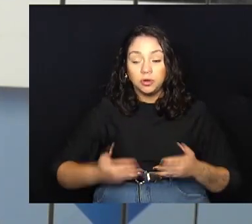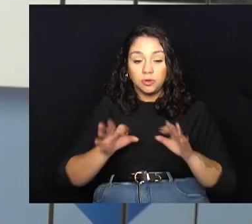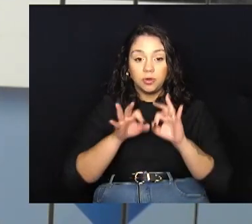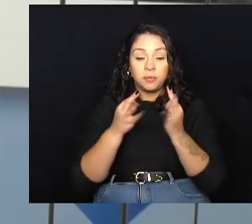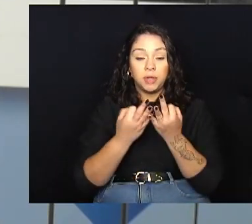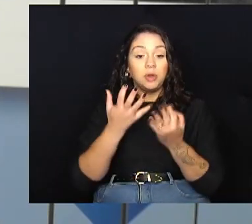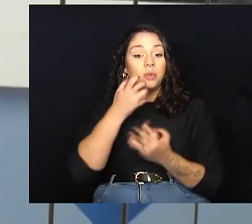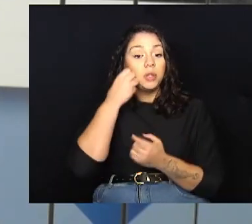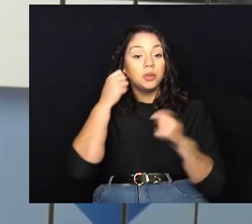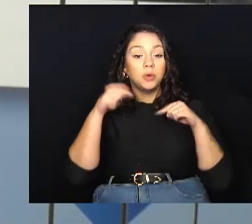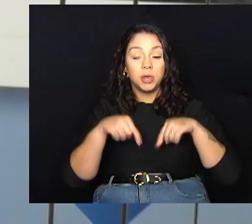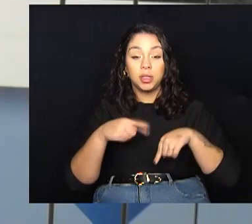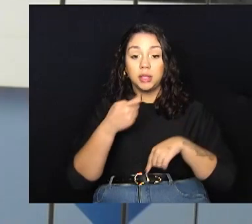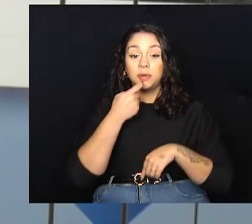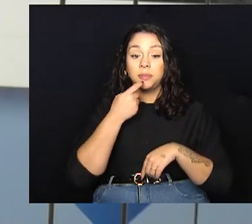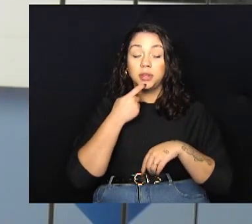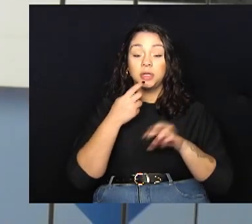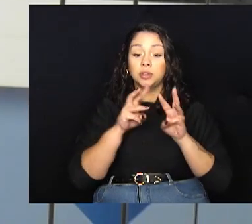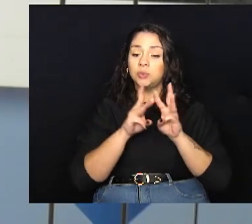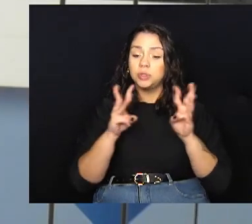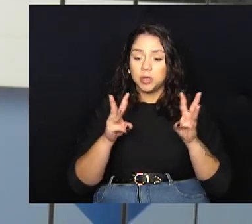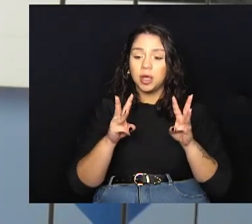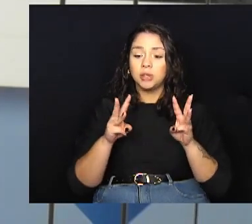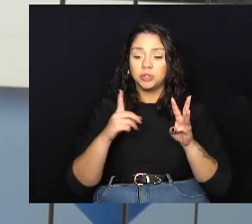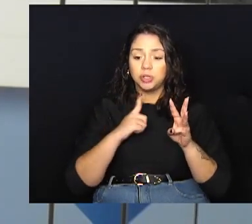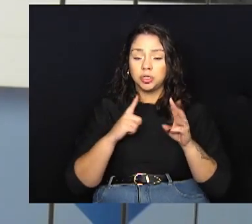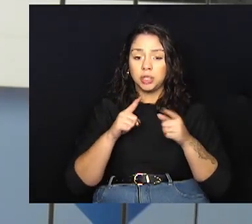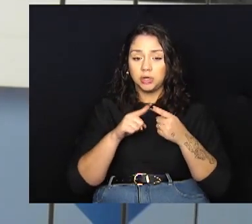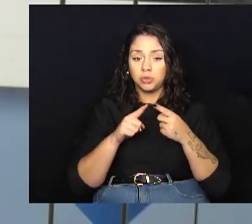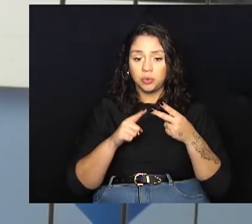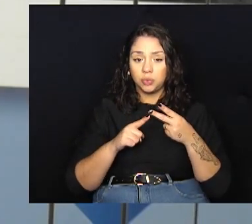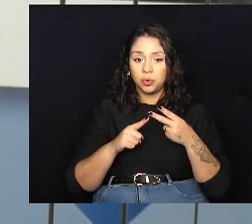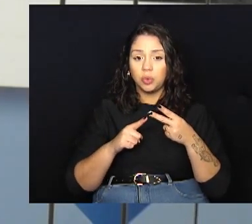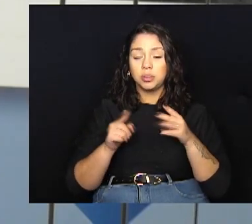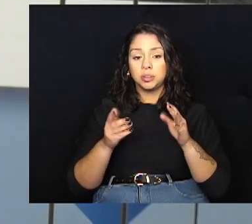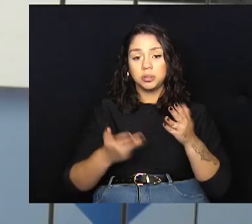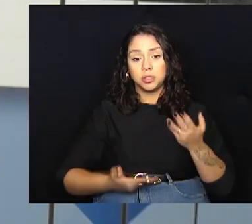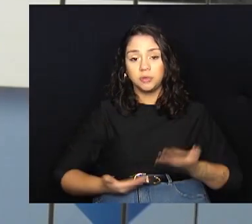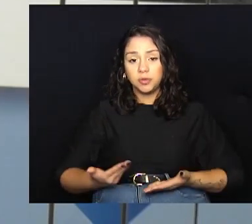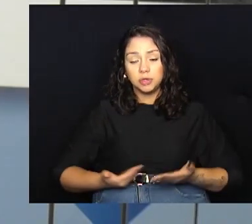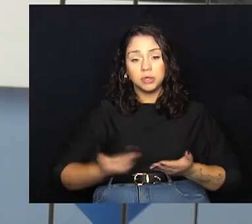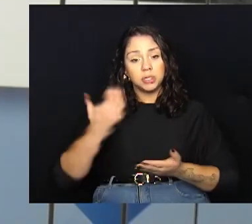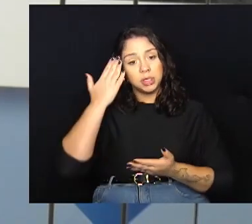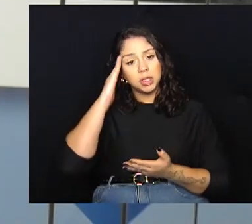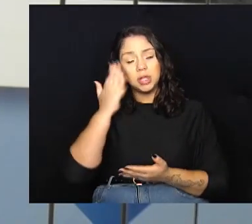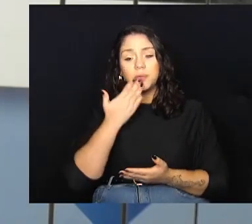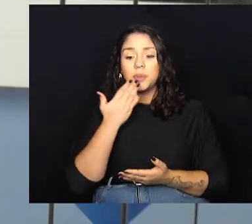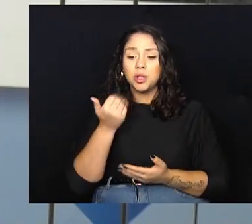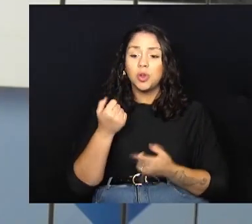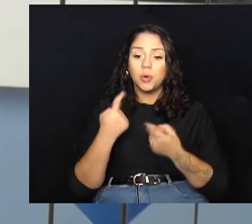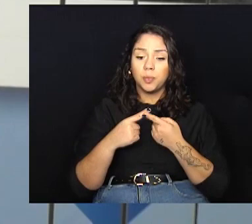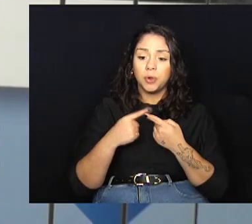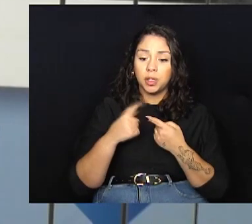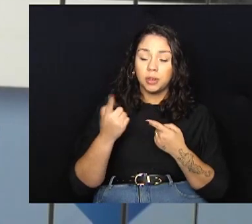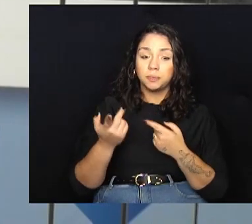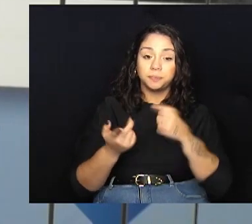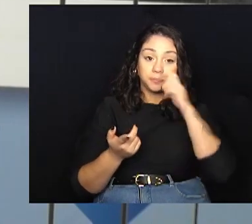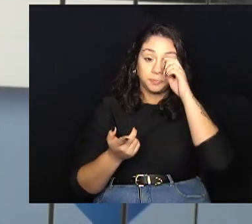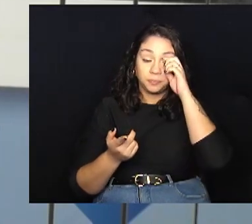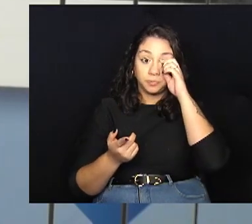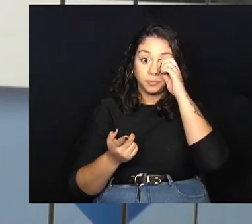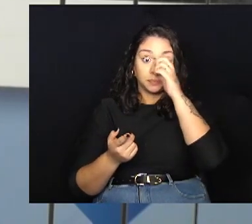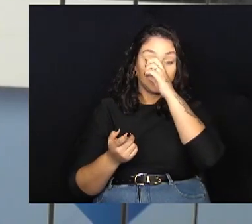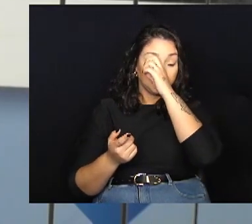Campinas nesse site você tem acesso aos dois serviços para que você entenda melhor como funciona porque nada melhor do que uma criança